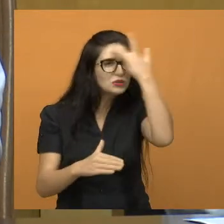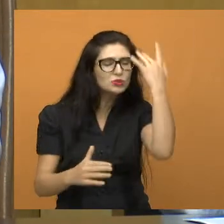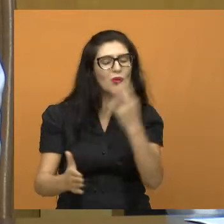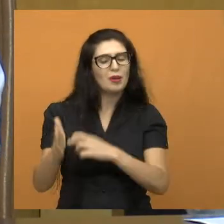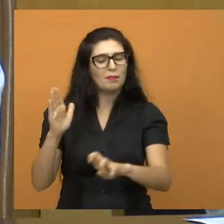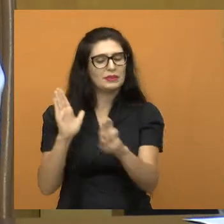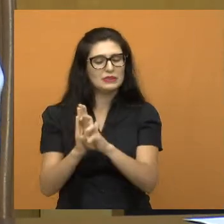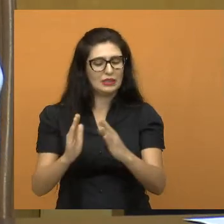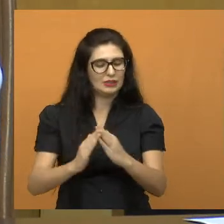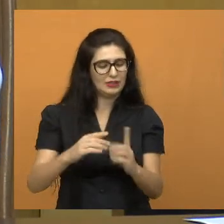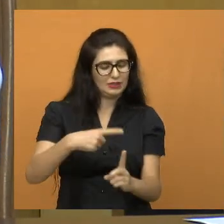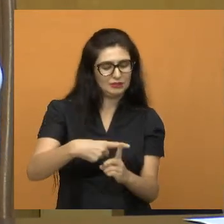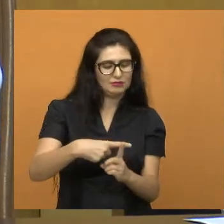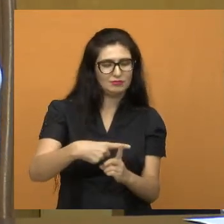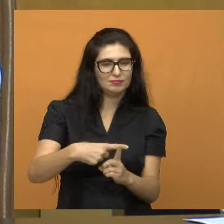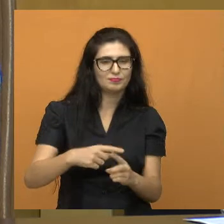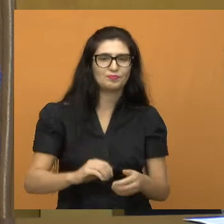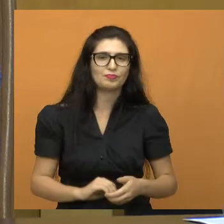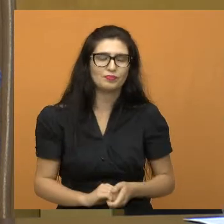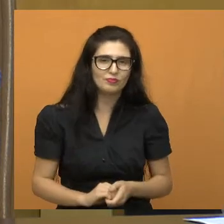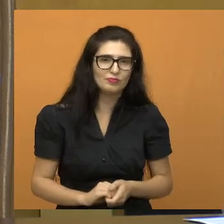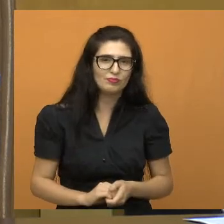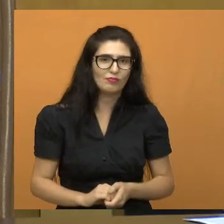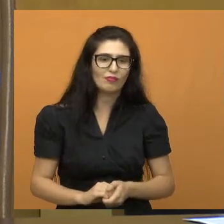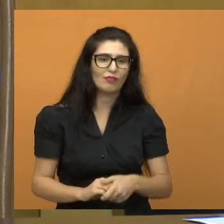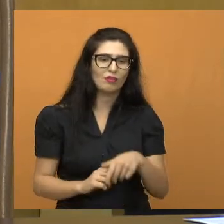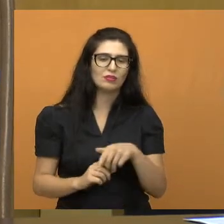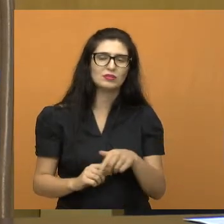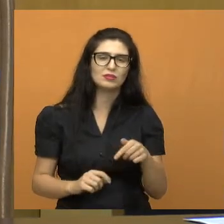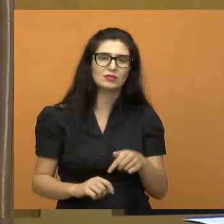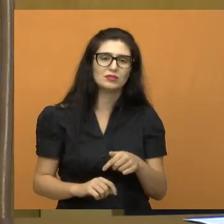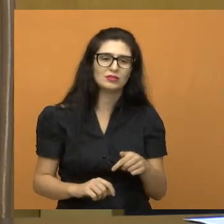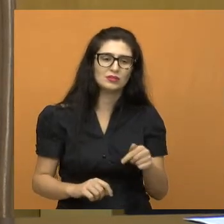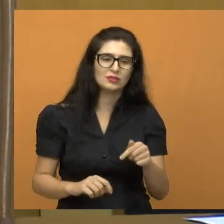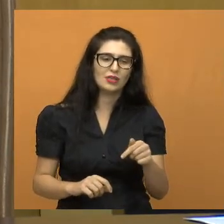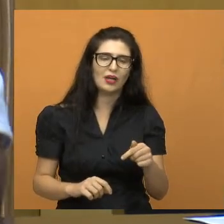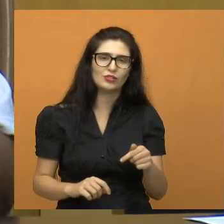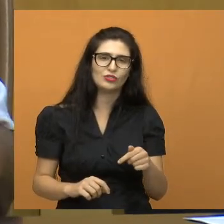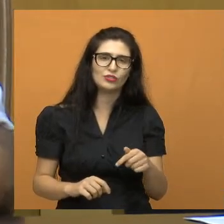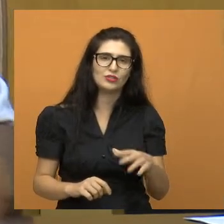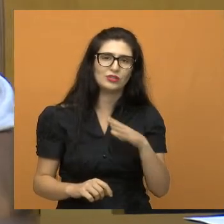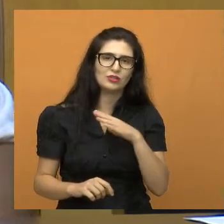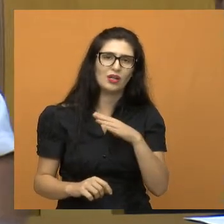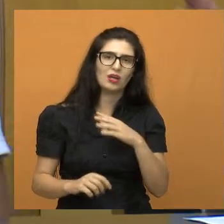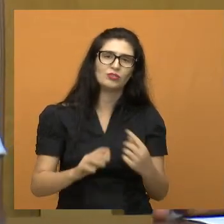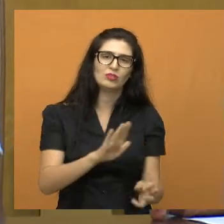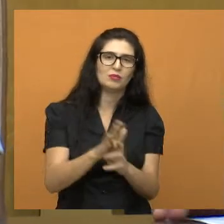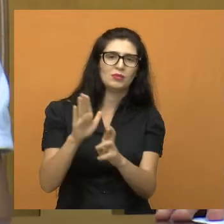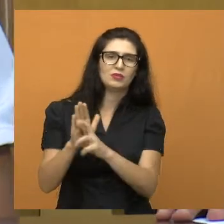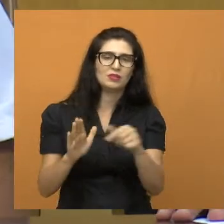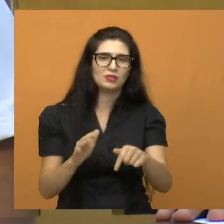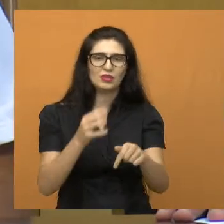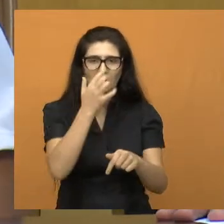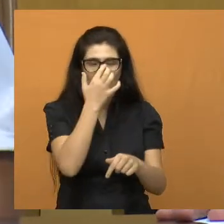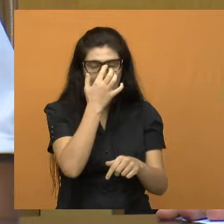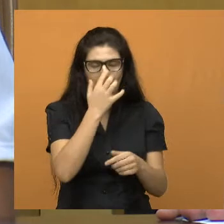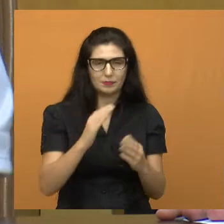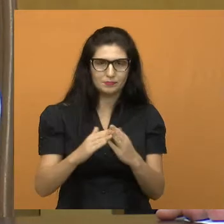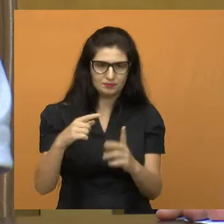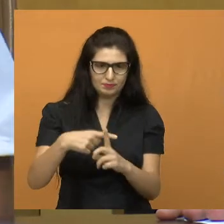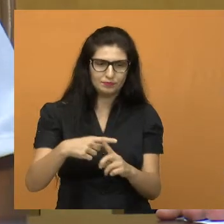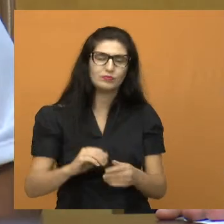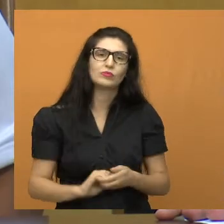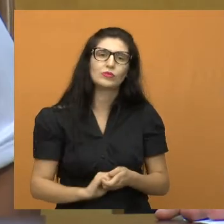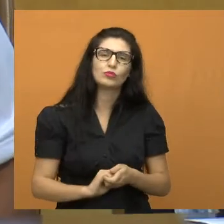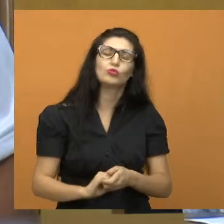aqui, das 7 regiões que a Diocese compreende. E também a escola, a diretora, as crianças, que uma